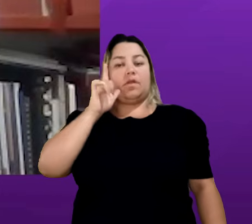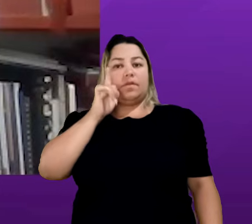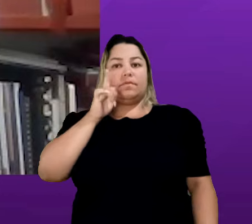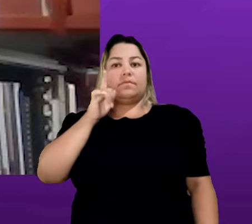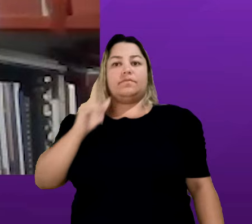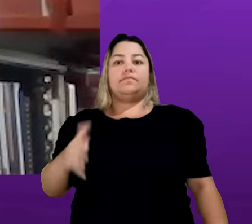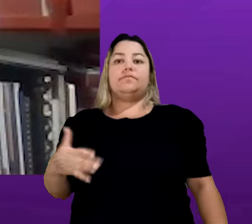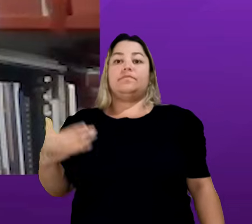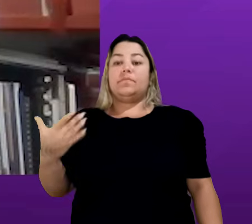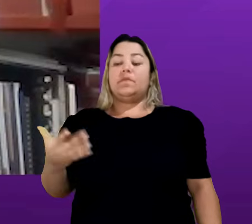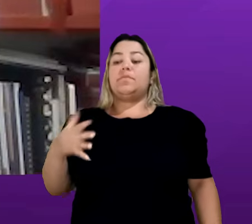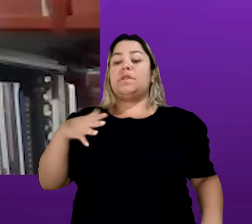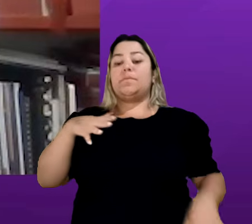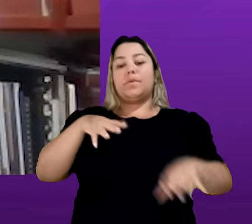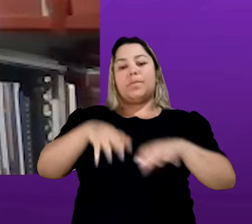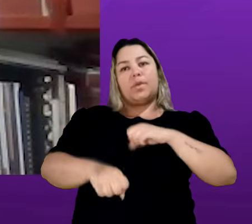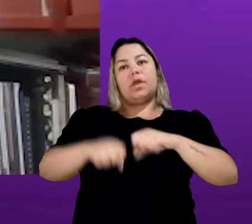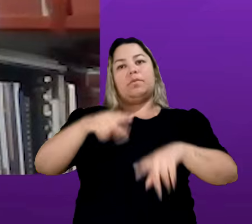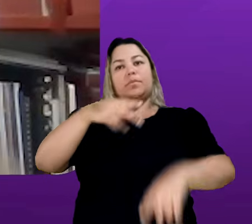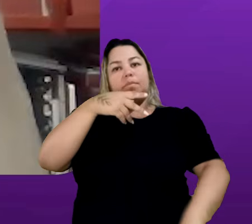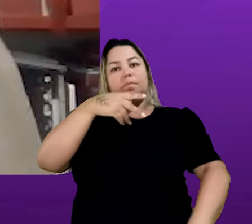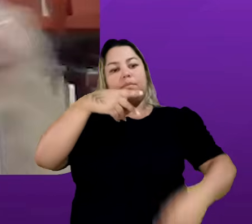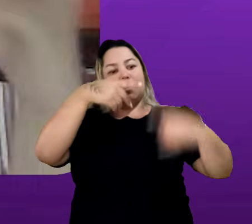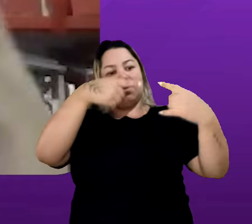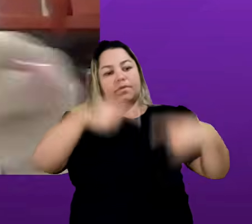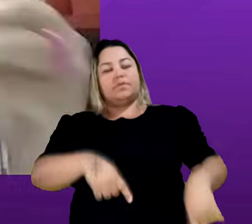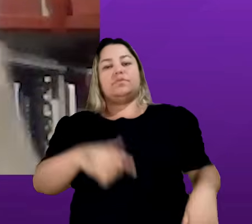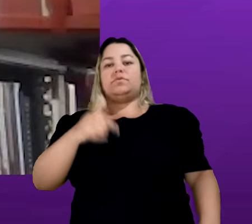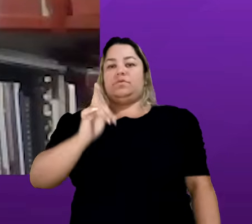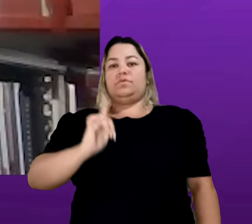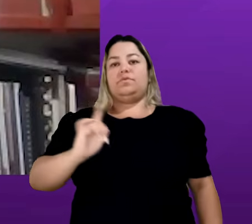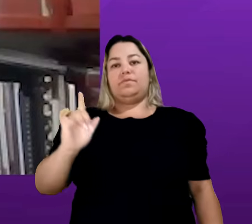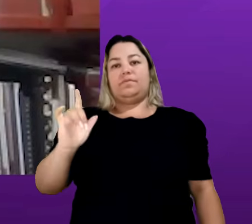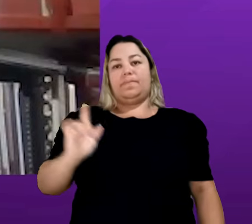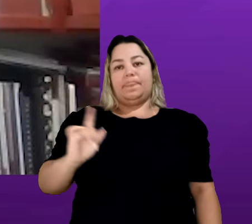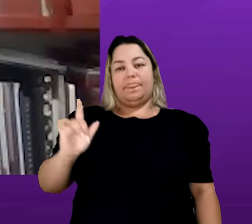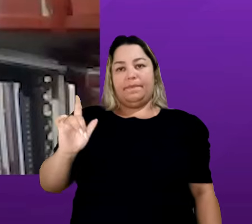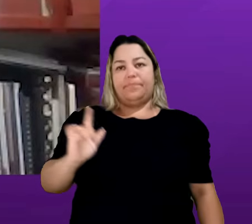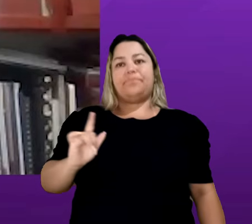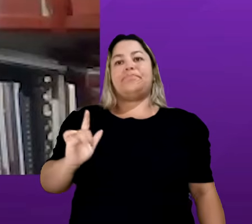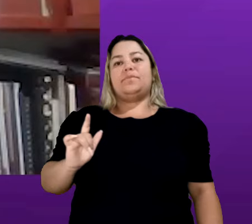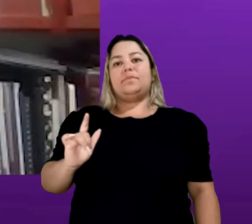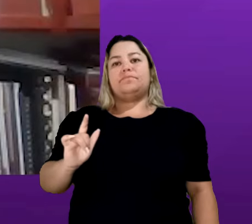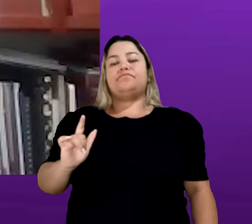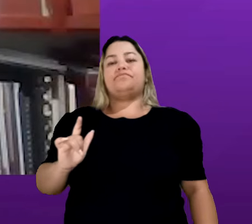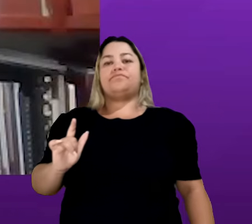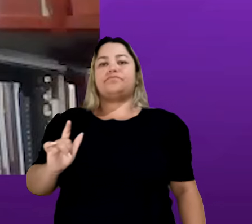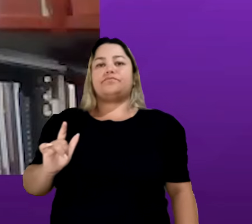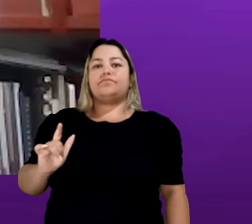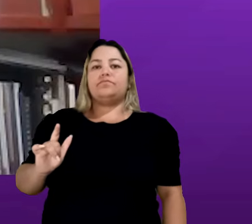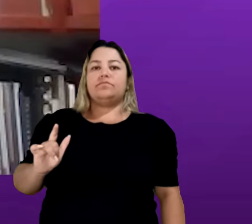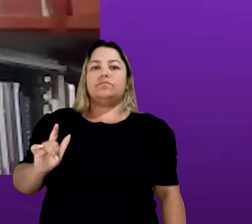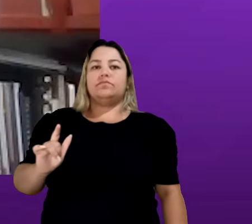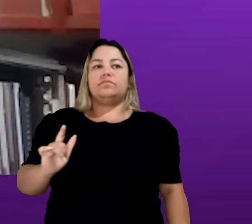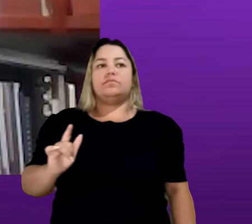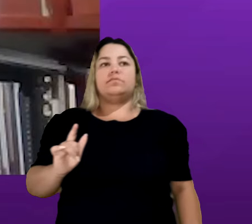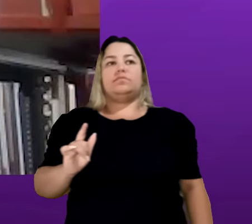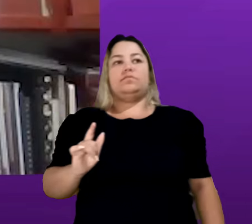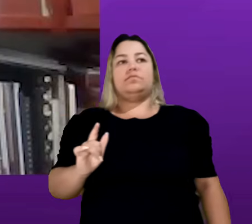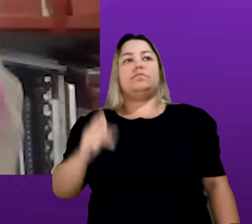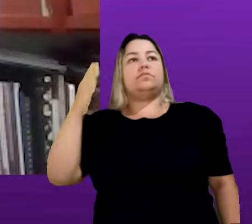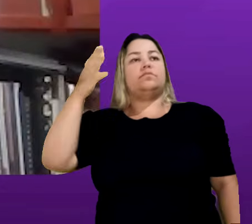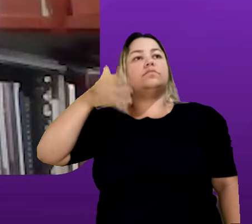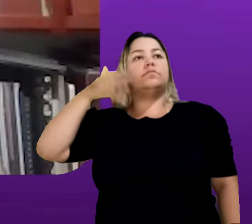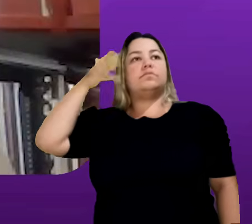formação política, eu tive isso. Eu passei pela muitas palestras, muita discussão